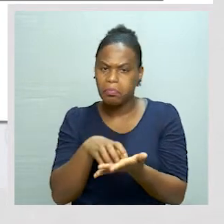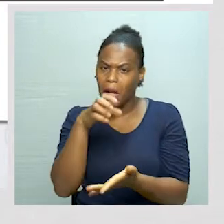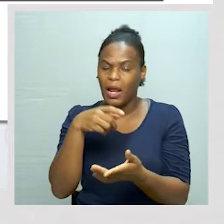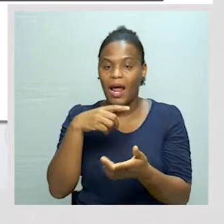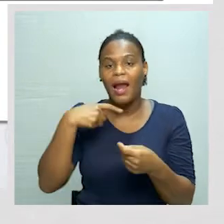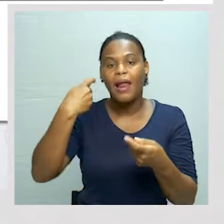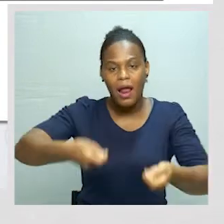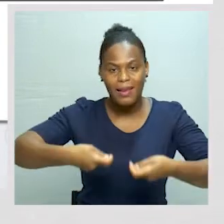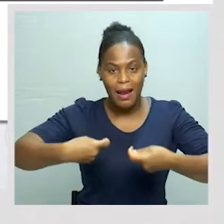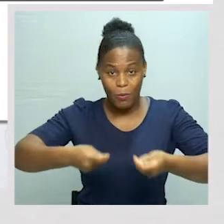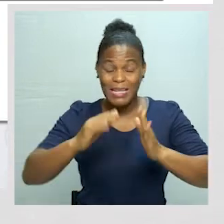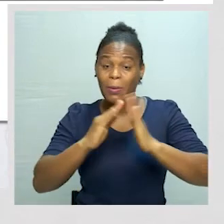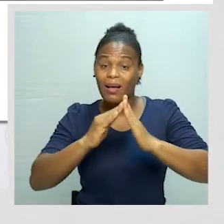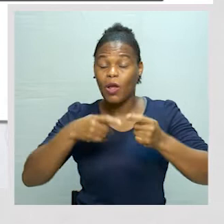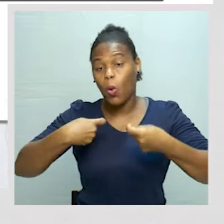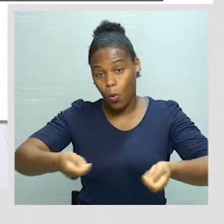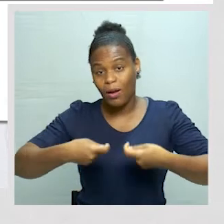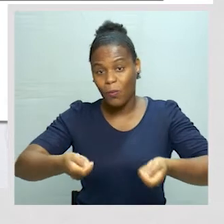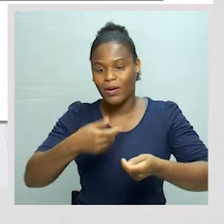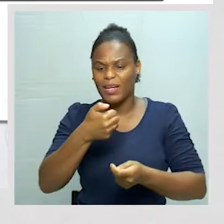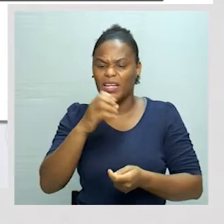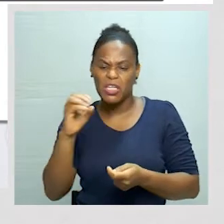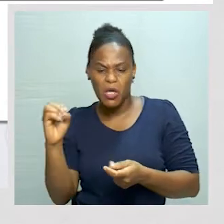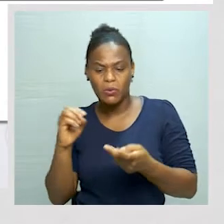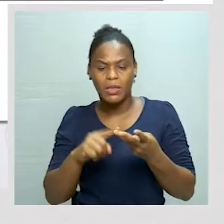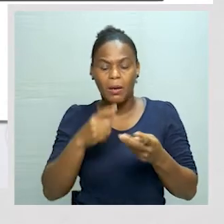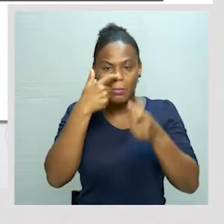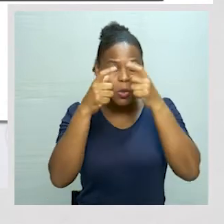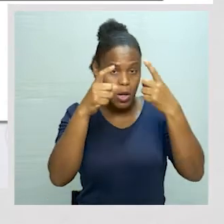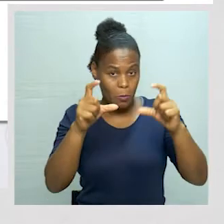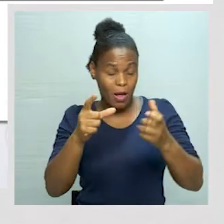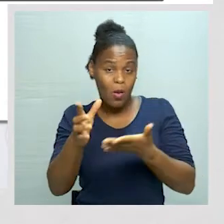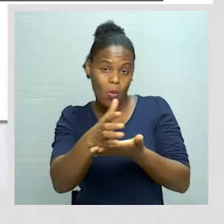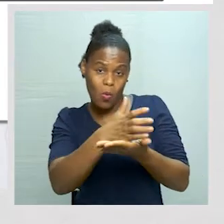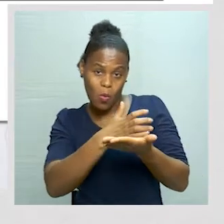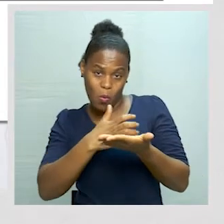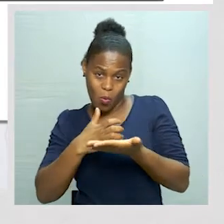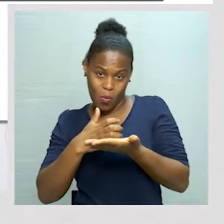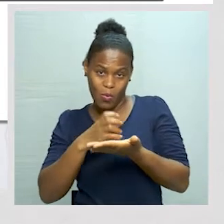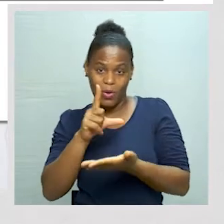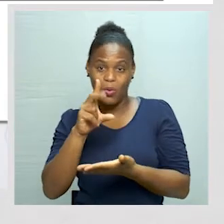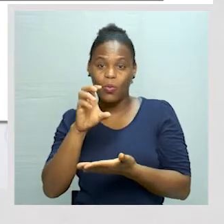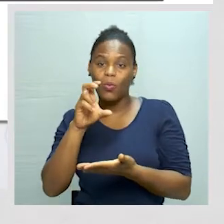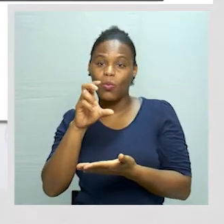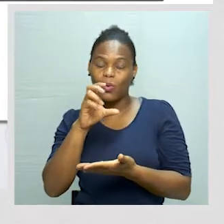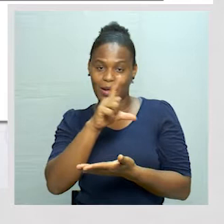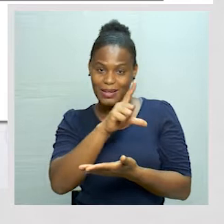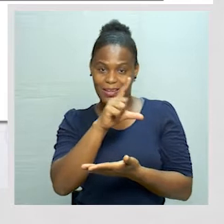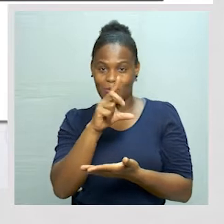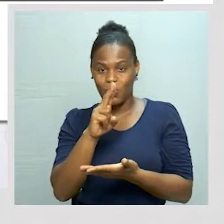vão receber rendas, vamos supor que 500 unidades monetárias, e os empresários vão ficar com um lucro que é